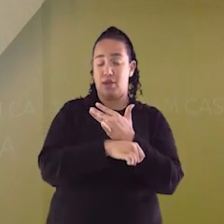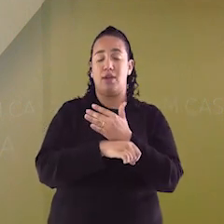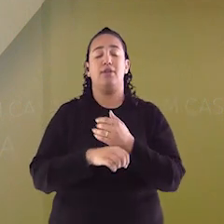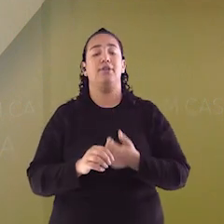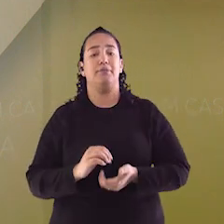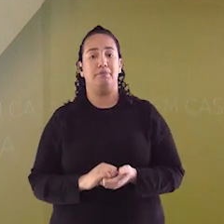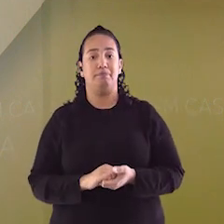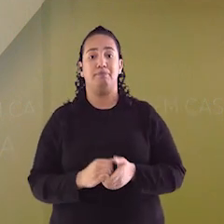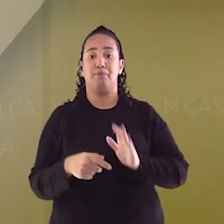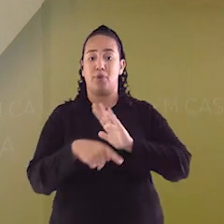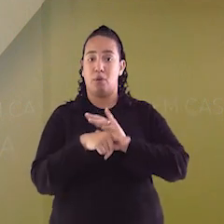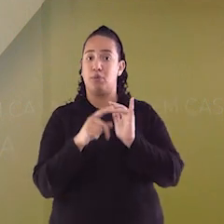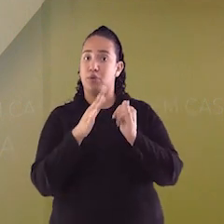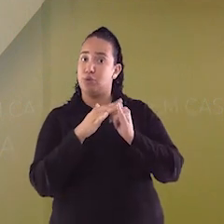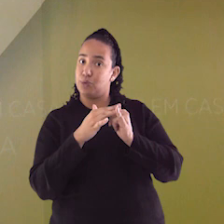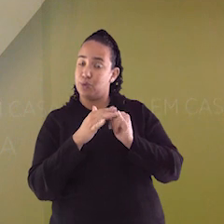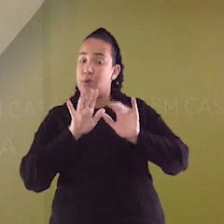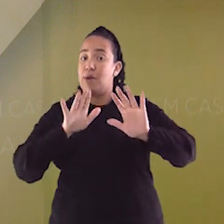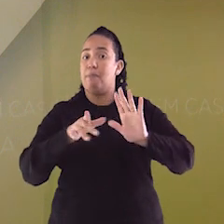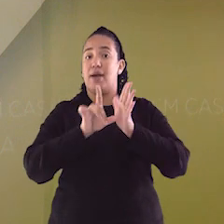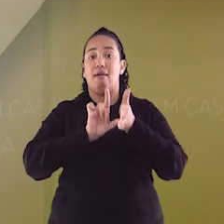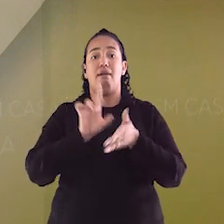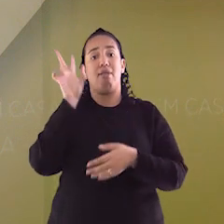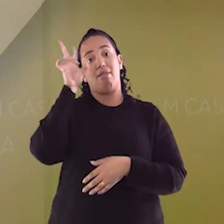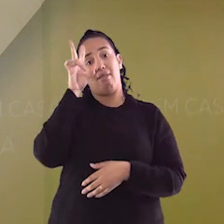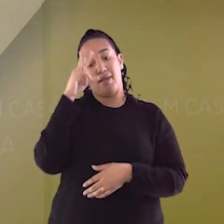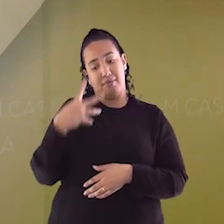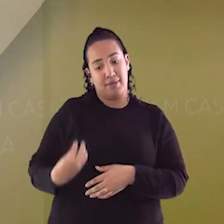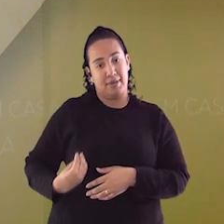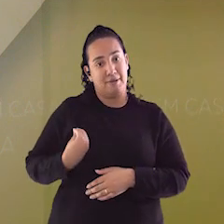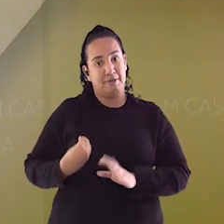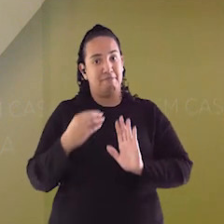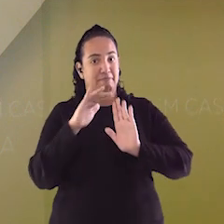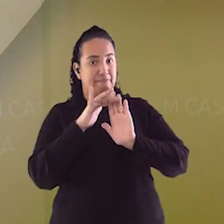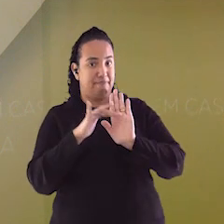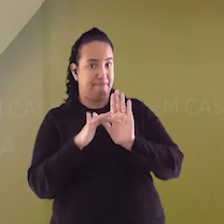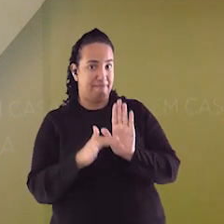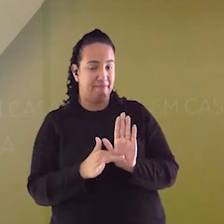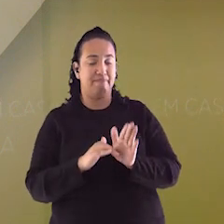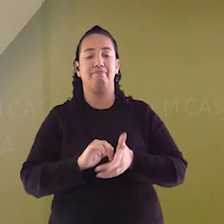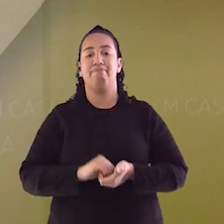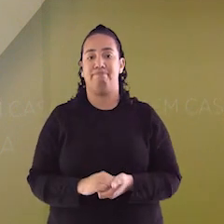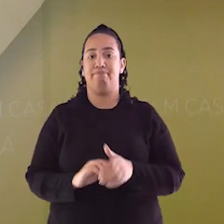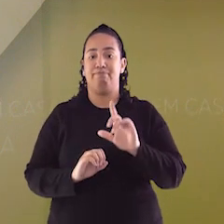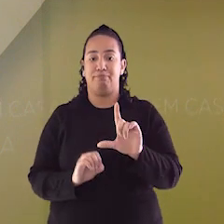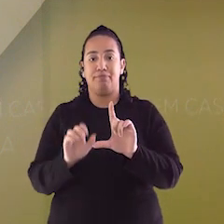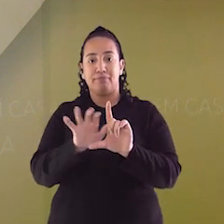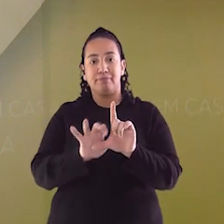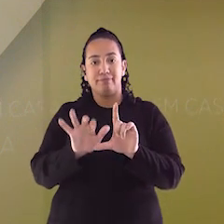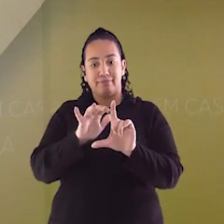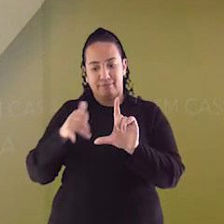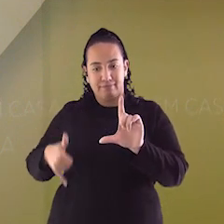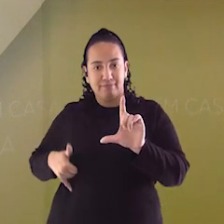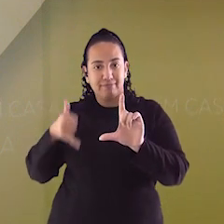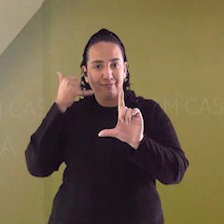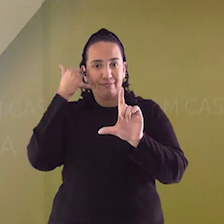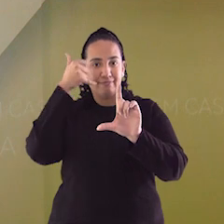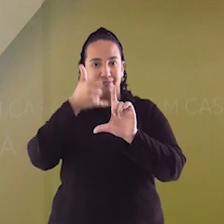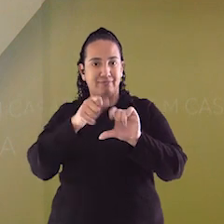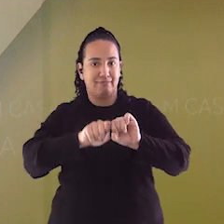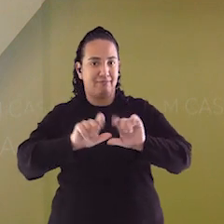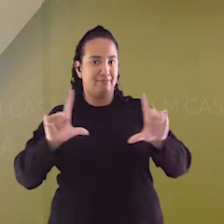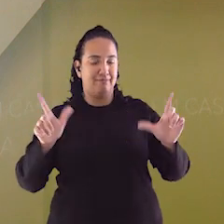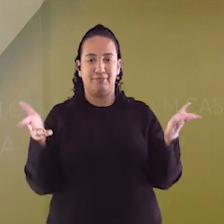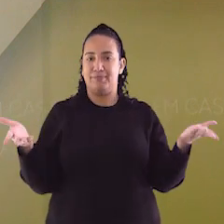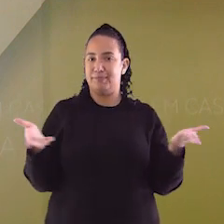pelo Canal do Mundo. Mas antes, não se esqueça de assinar a lista de presença. Basta você apontar o seu celular para o